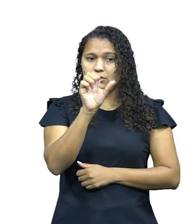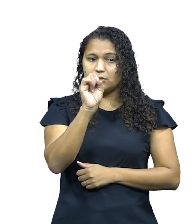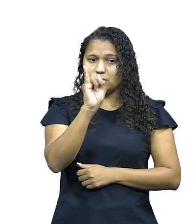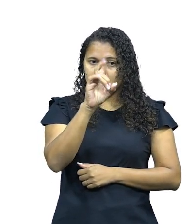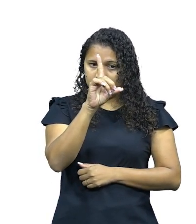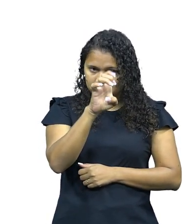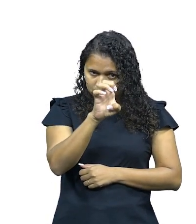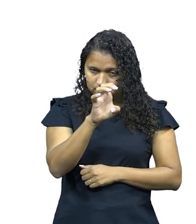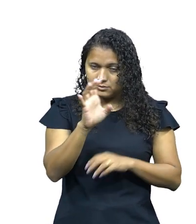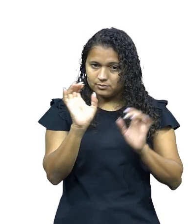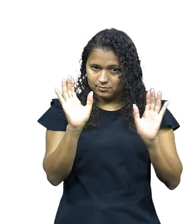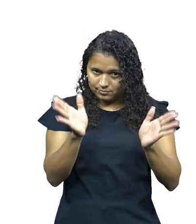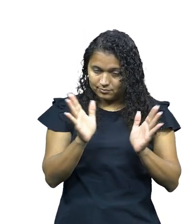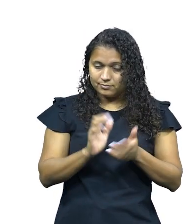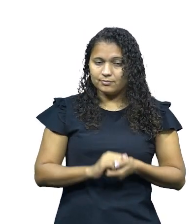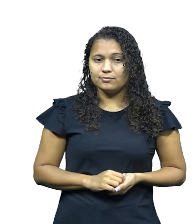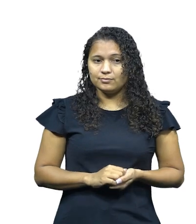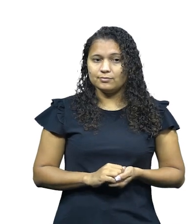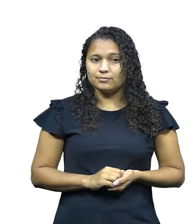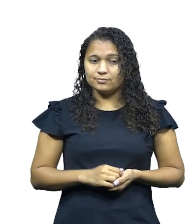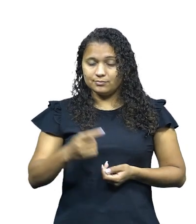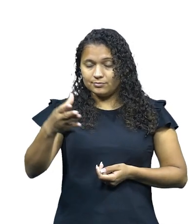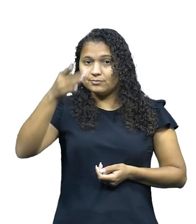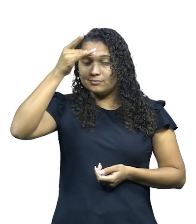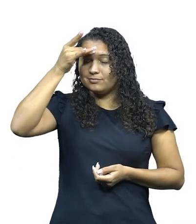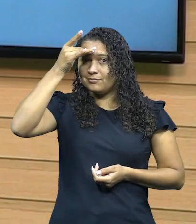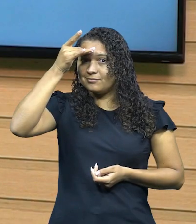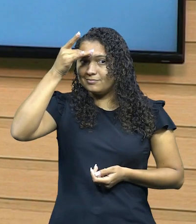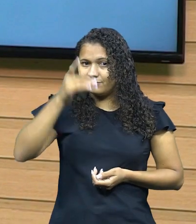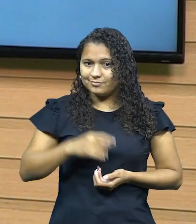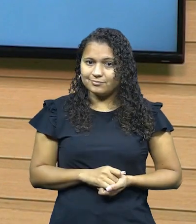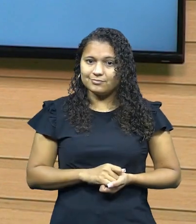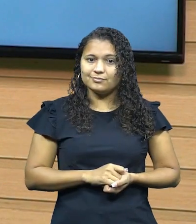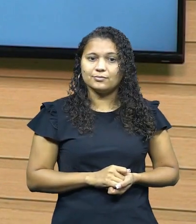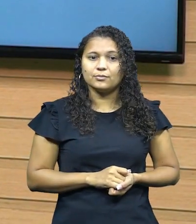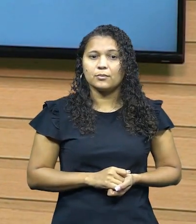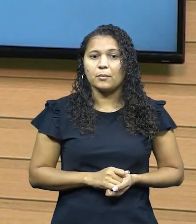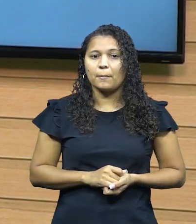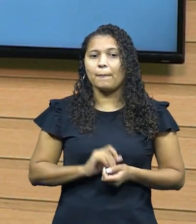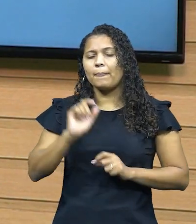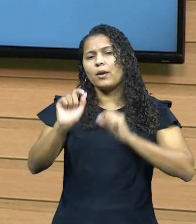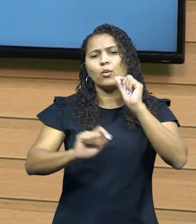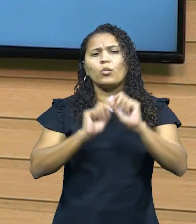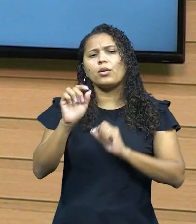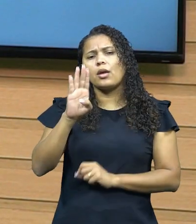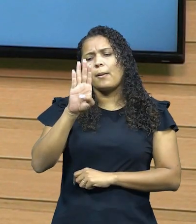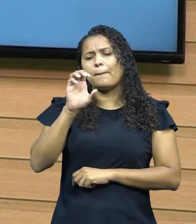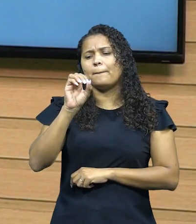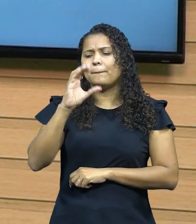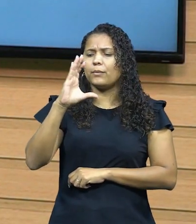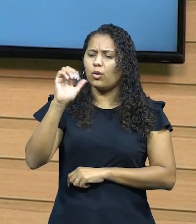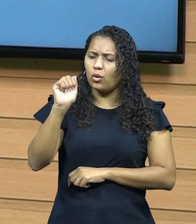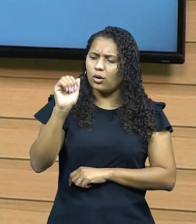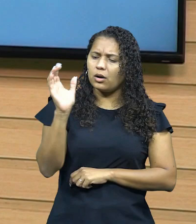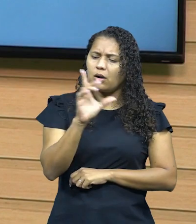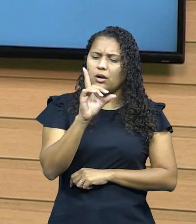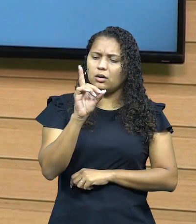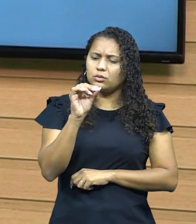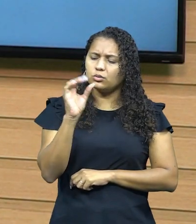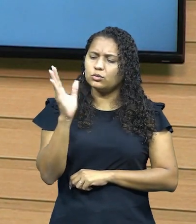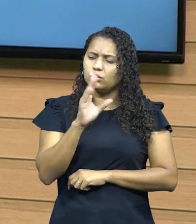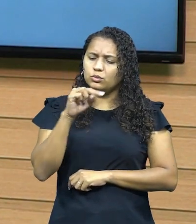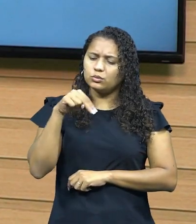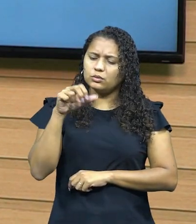Bombordo. Vamos lá. Bombordo, bota na cabeça. E o que é a boca do navio? A boca do navio é a